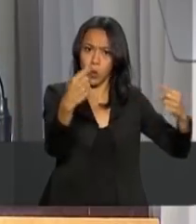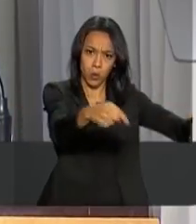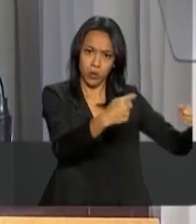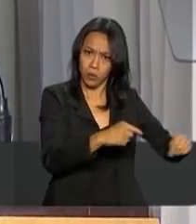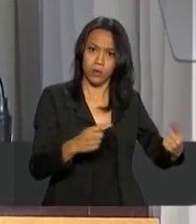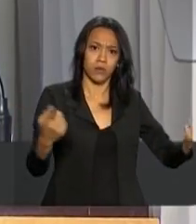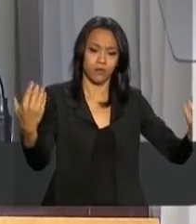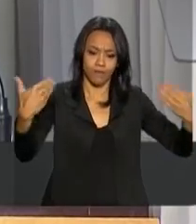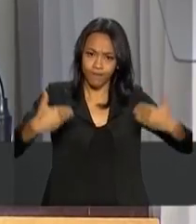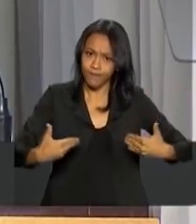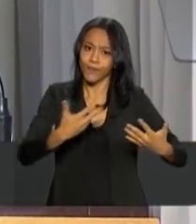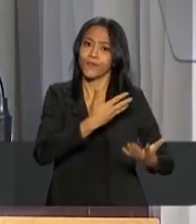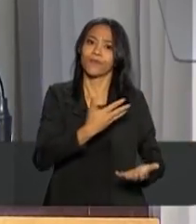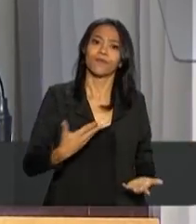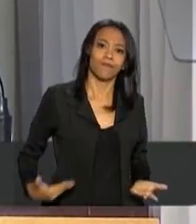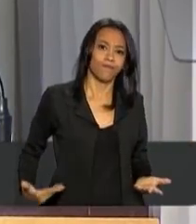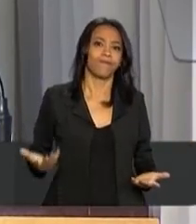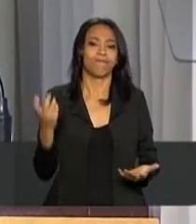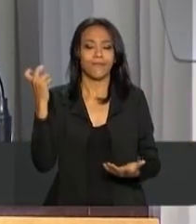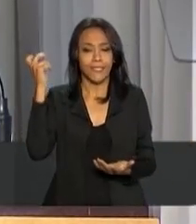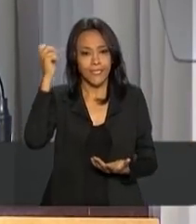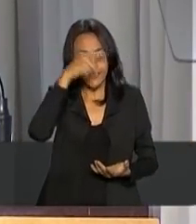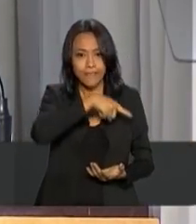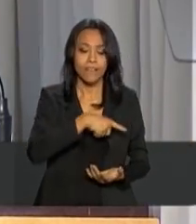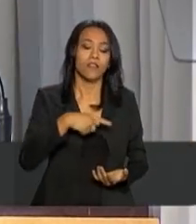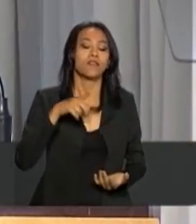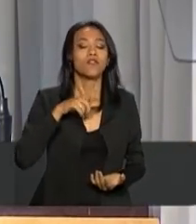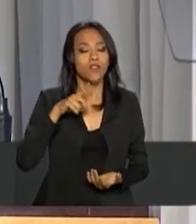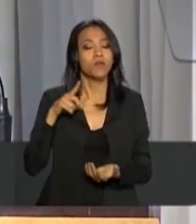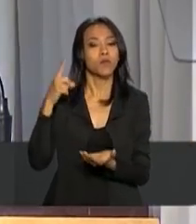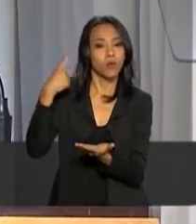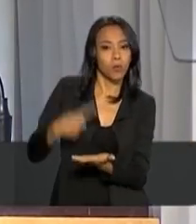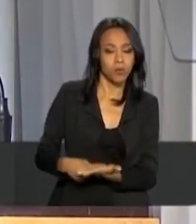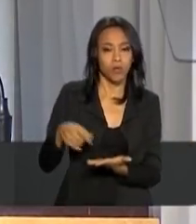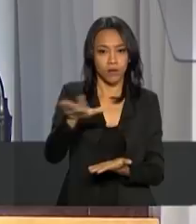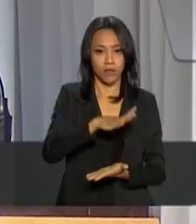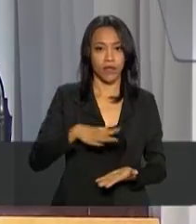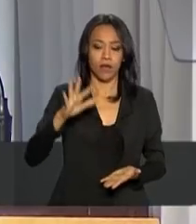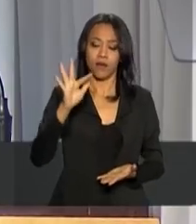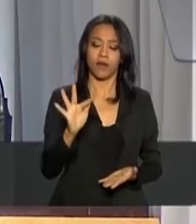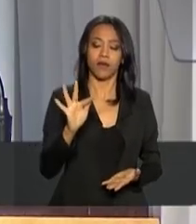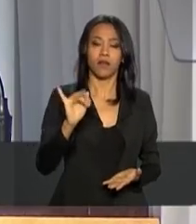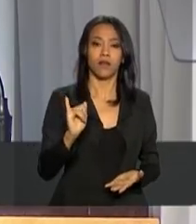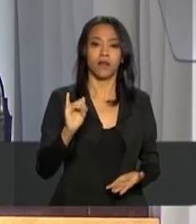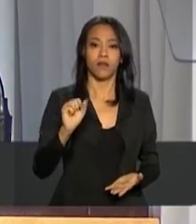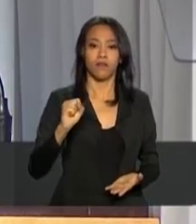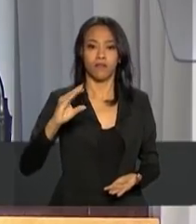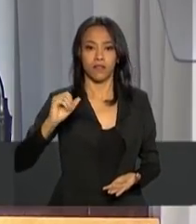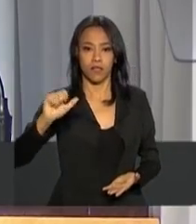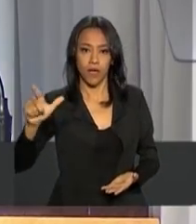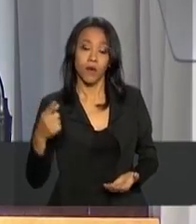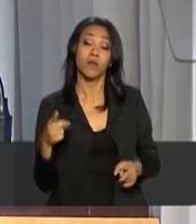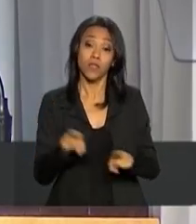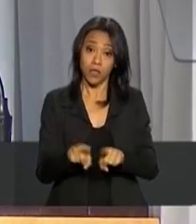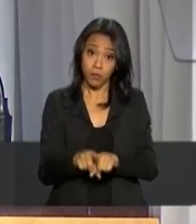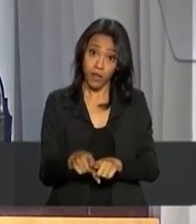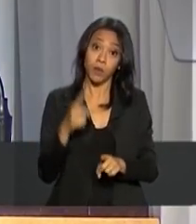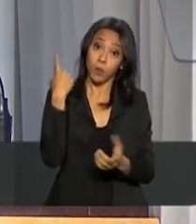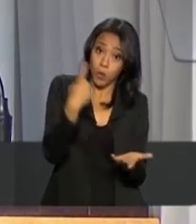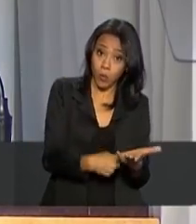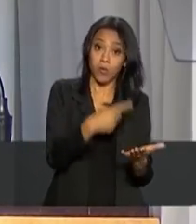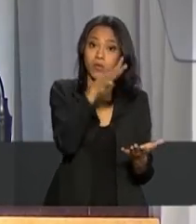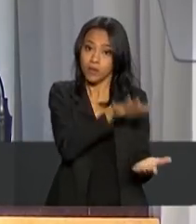valores exatamente esses dois conceitos, a responsabilidade fiscal e a responsabilidade social. E neste